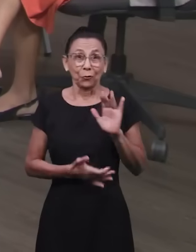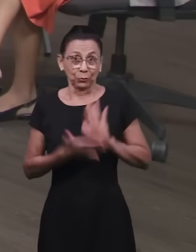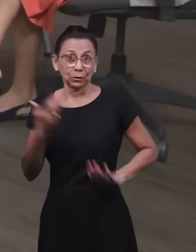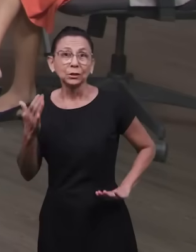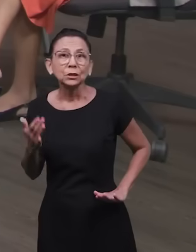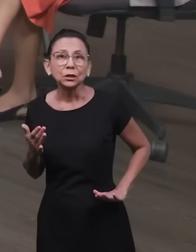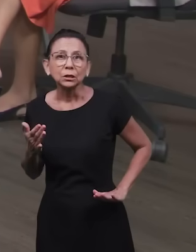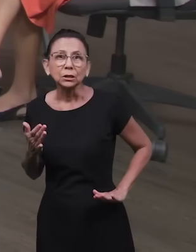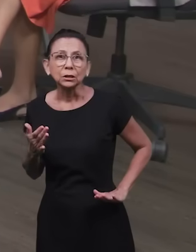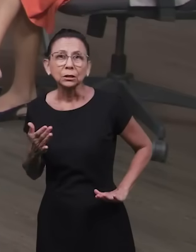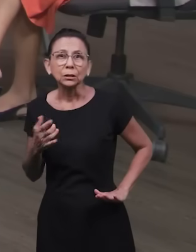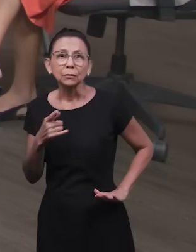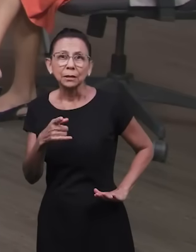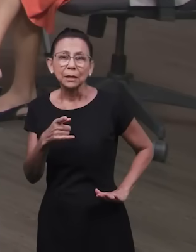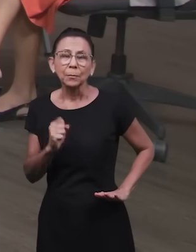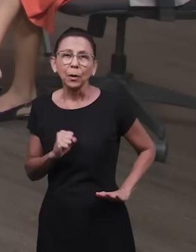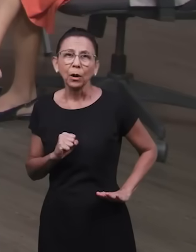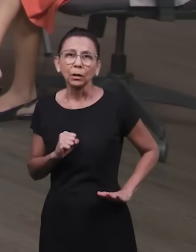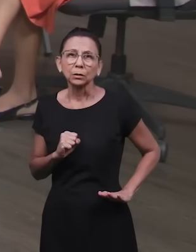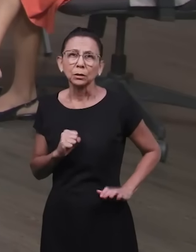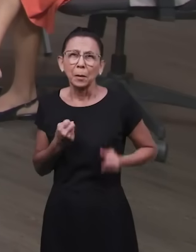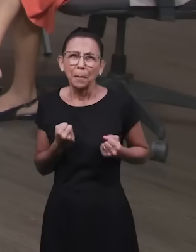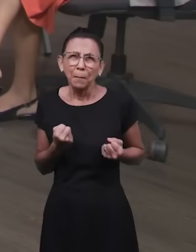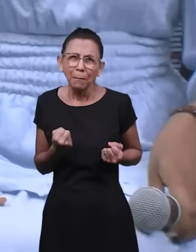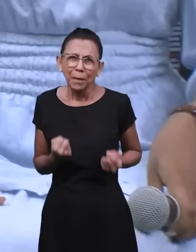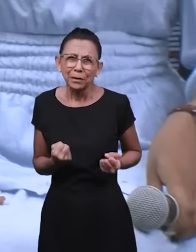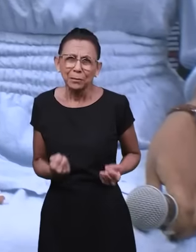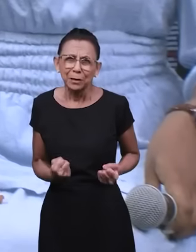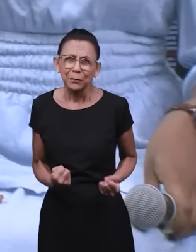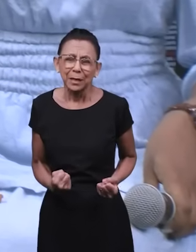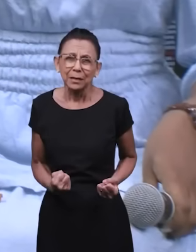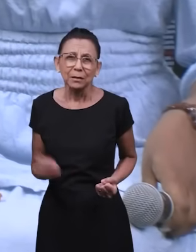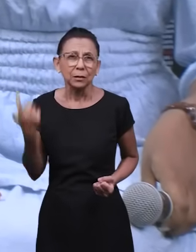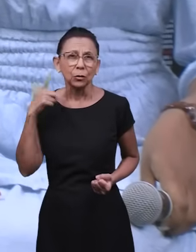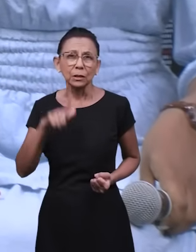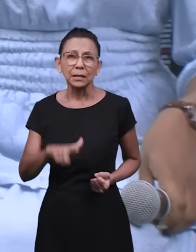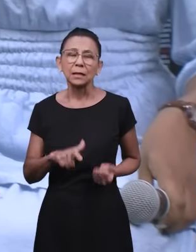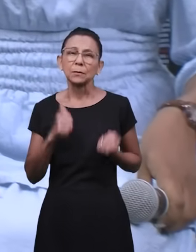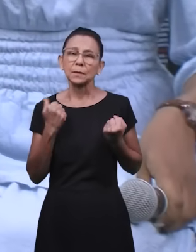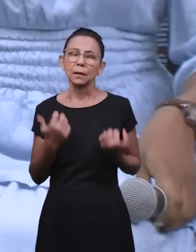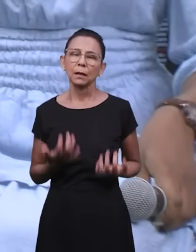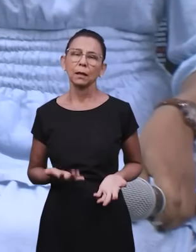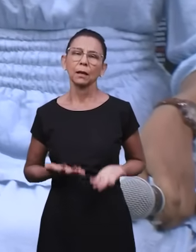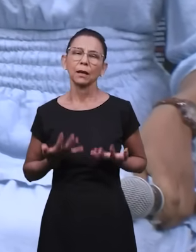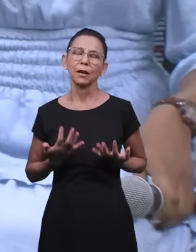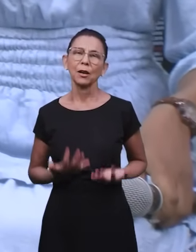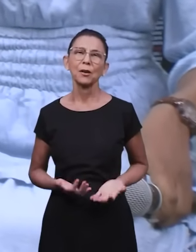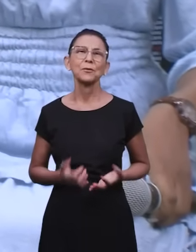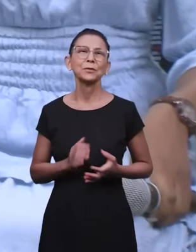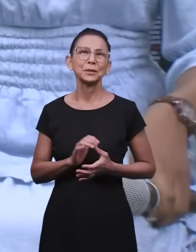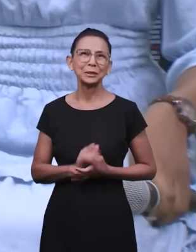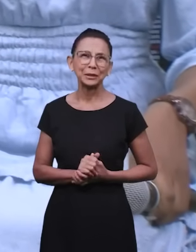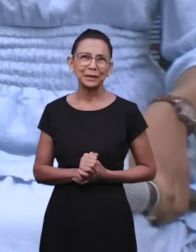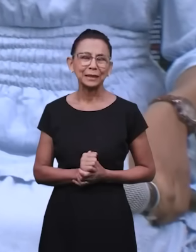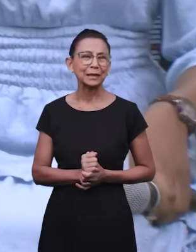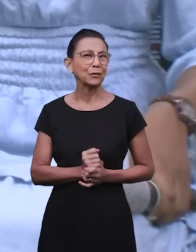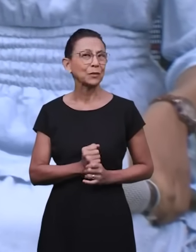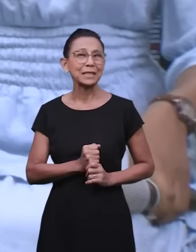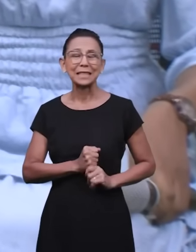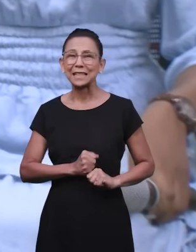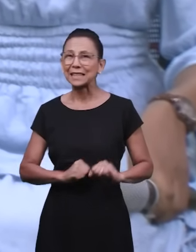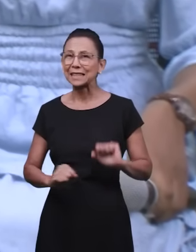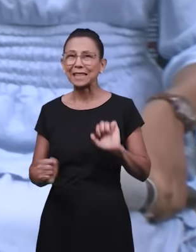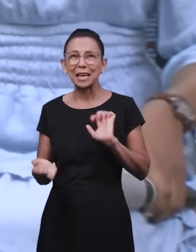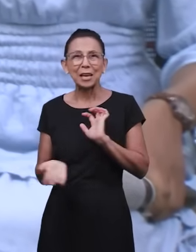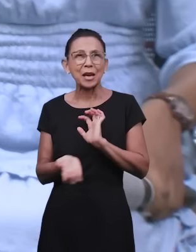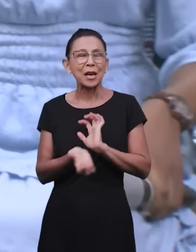fugindo, você pode carregar mais peso? Não, menos peso. Quanto mais leve, maior a fuga. Então vai dar vontade de eliminar peso,